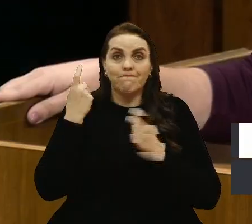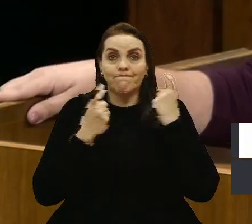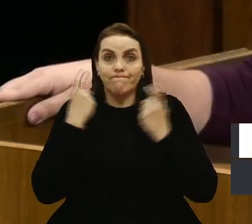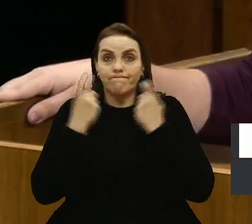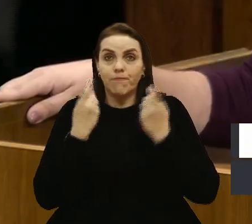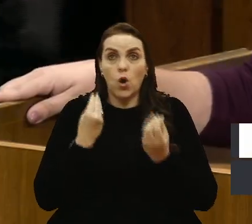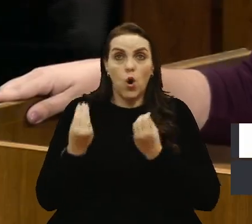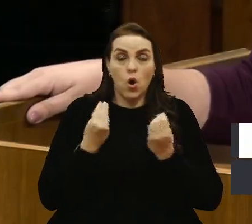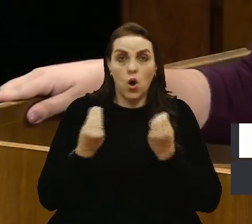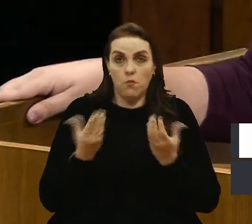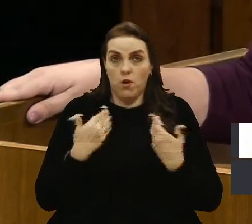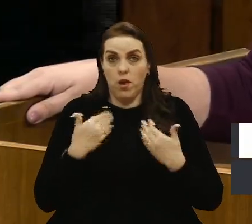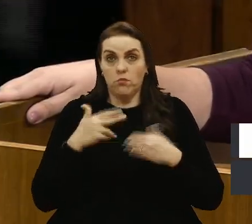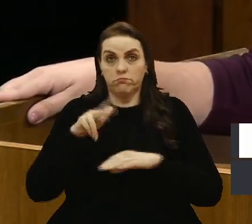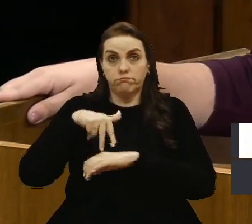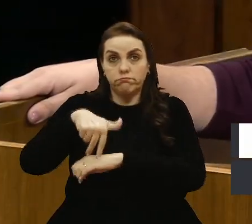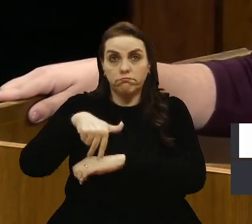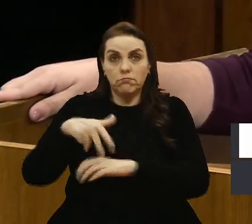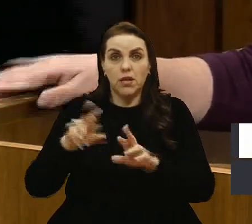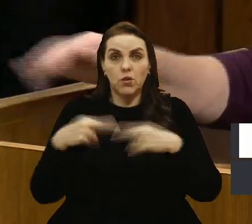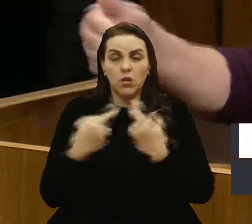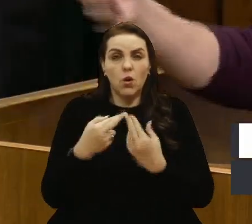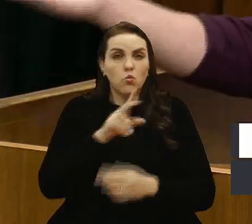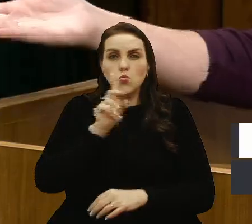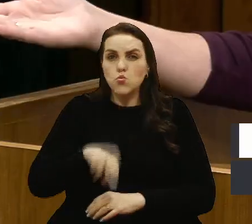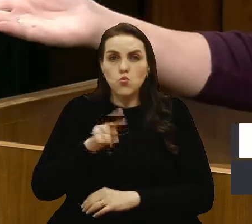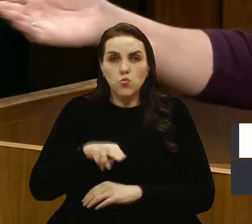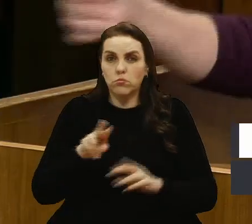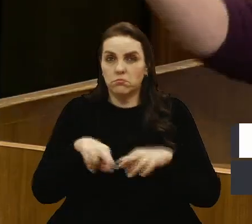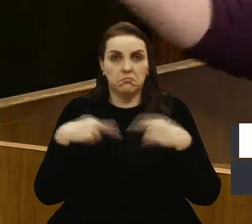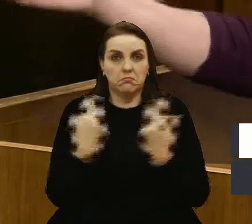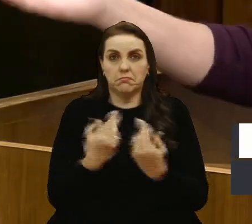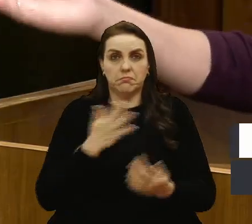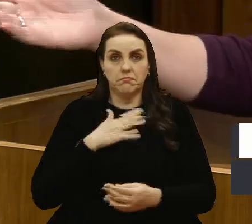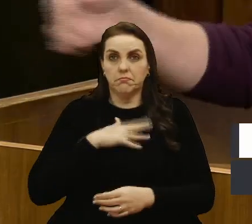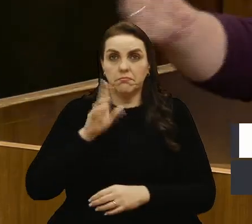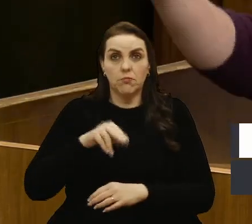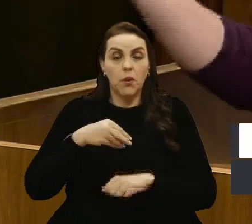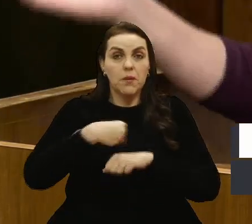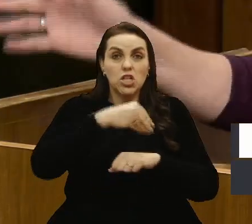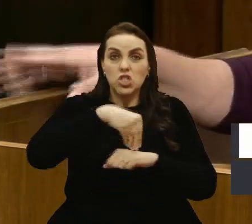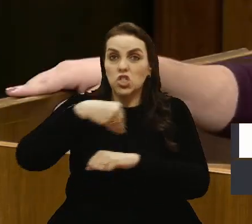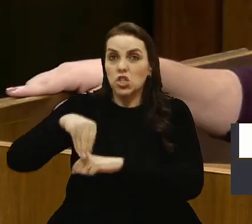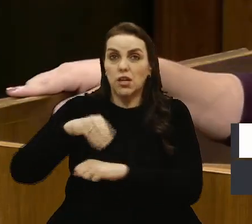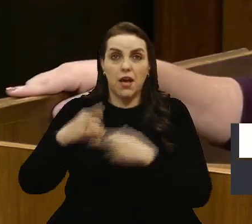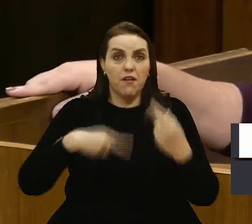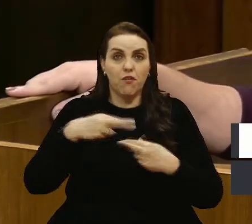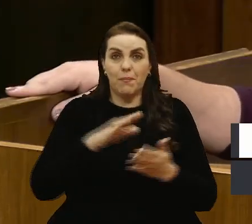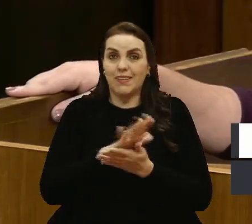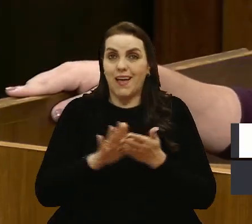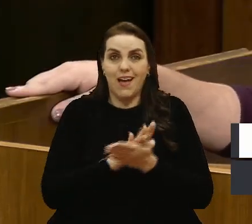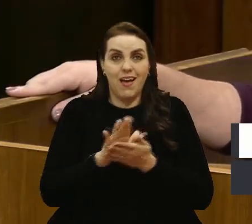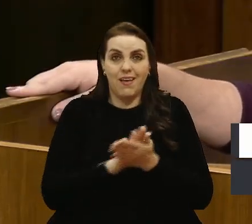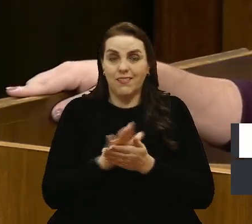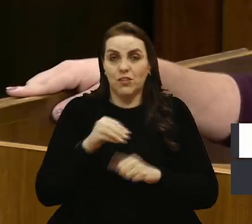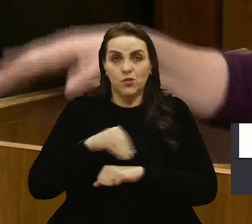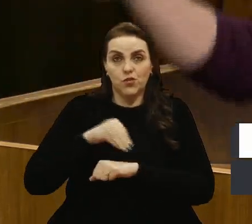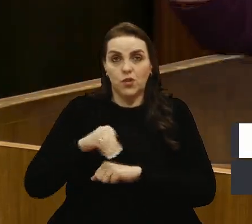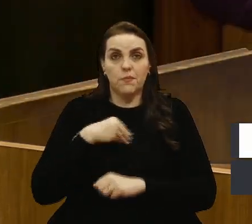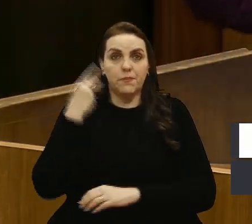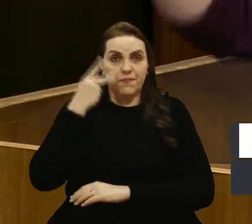tinha me posicionado na reunião, então não teve essa reunião, e eu quero falar e não sugerir nada também como